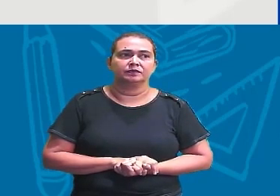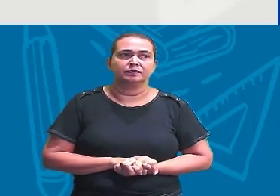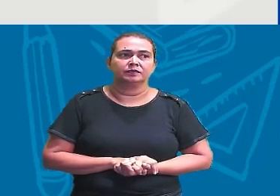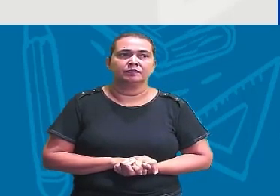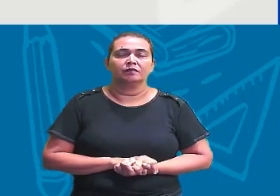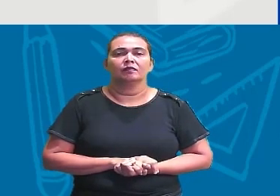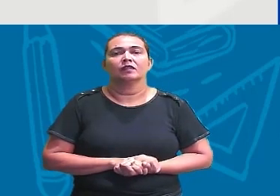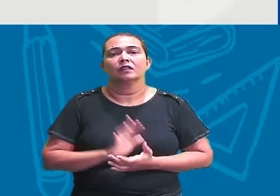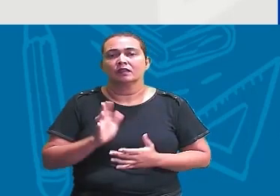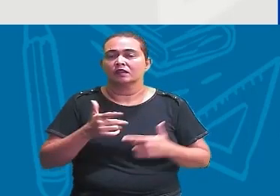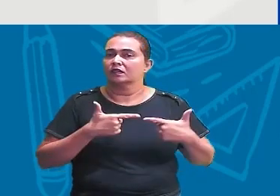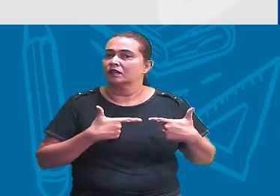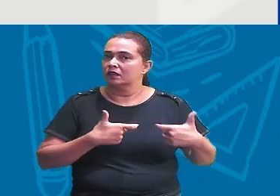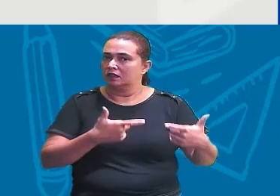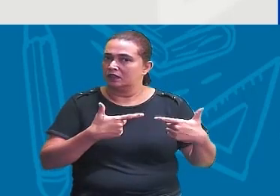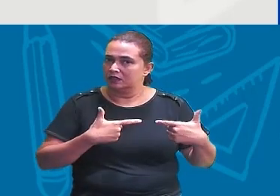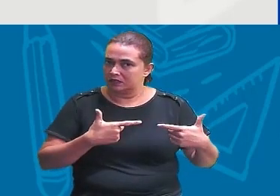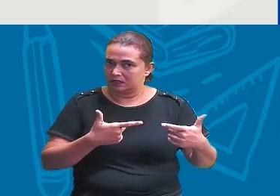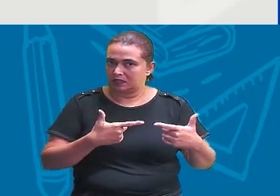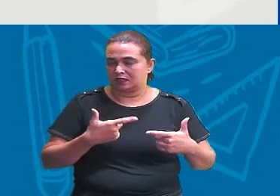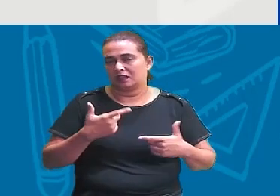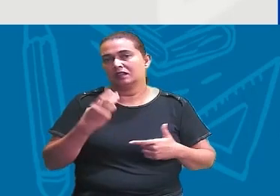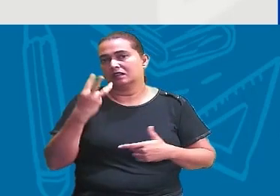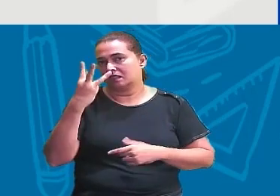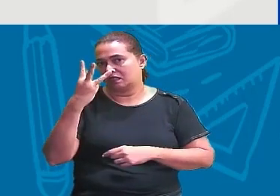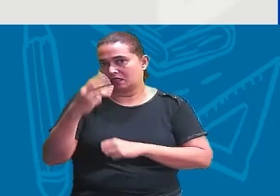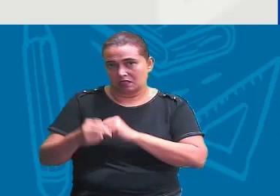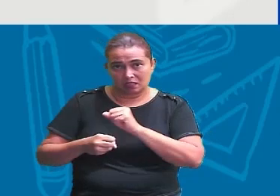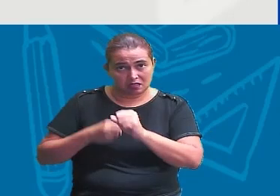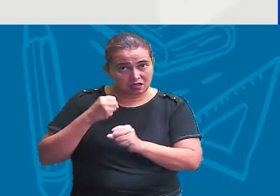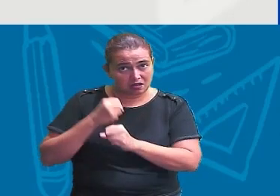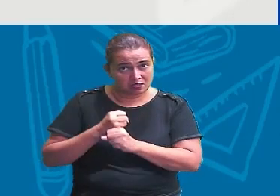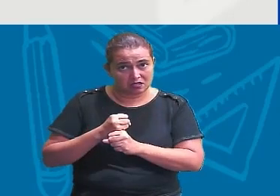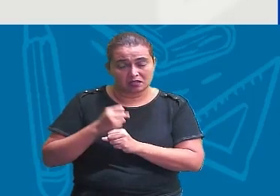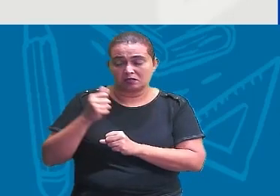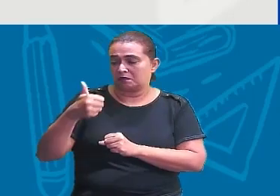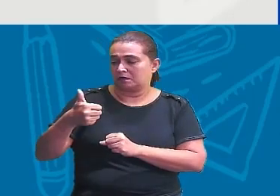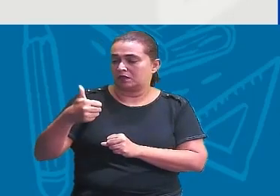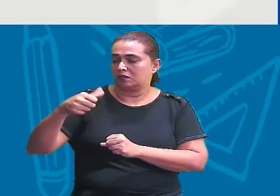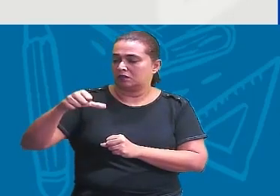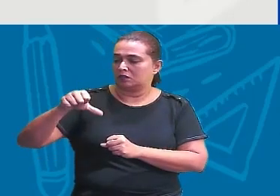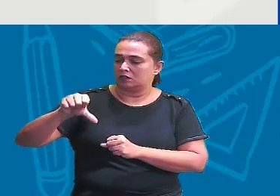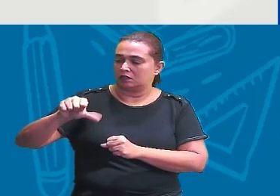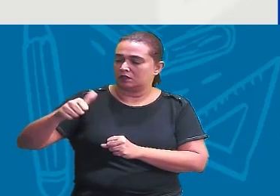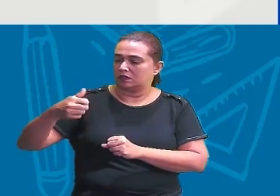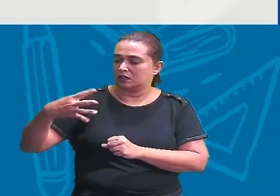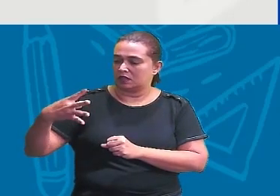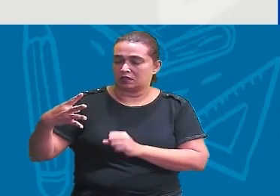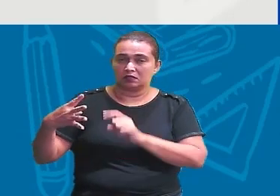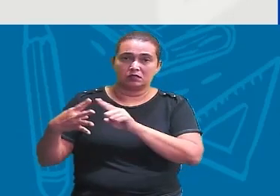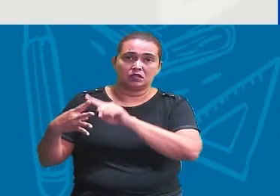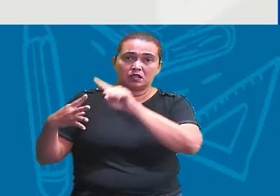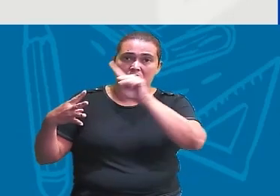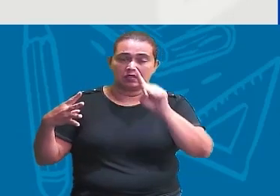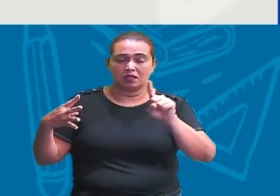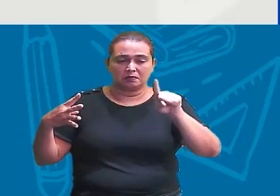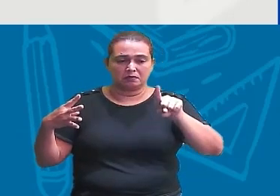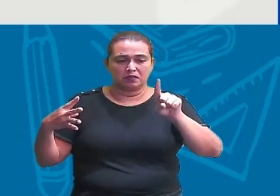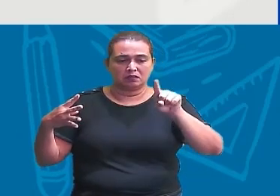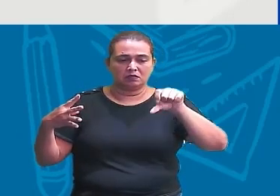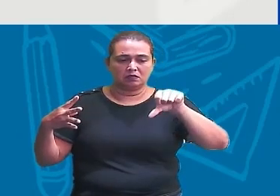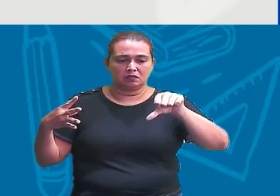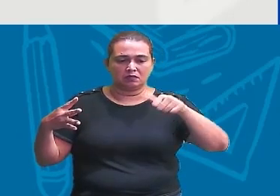A guerra ela vai se desenrolar durante 3 anos, né? De 1914 até